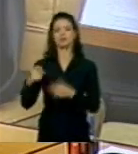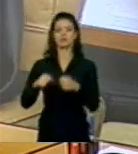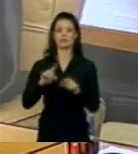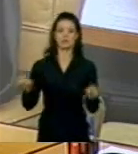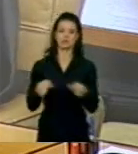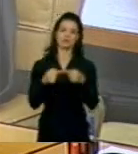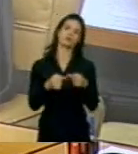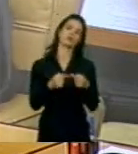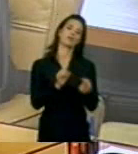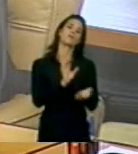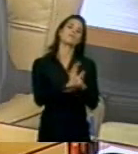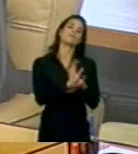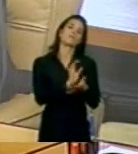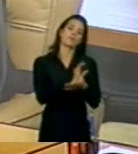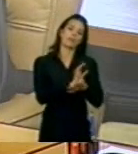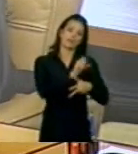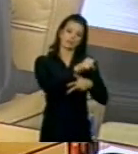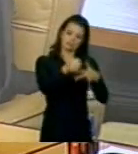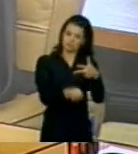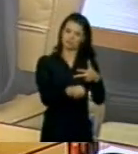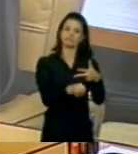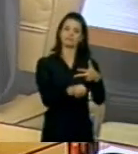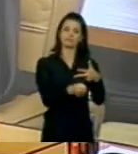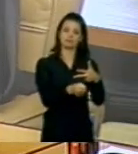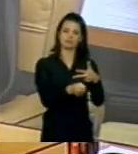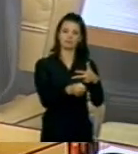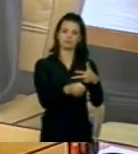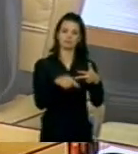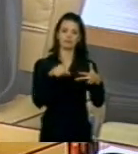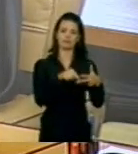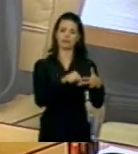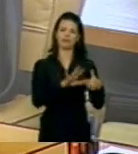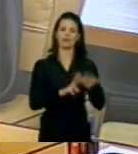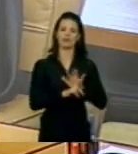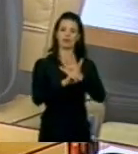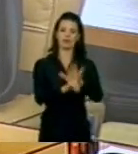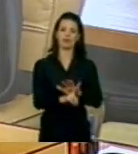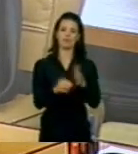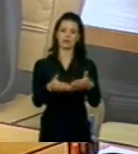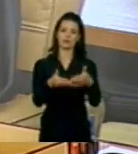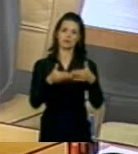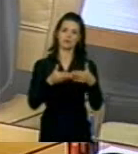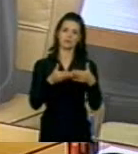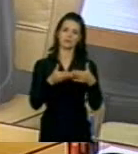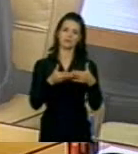Casa Legislativa respectiva quando elas representarem afastamento das